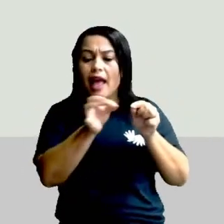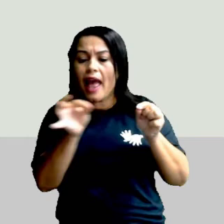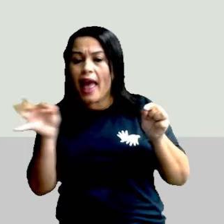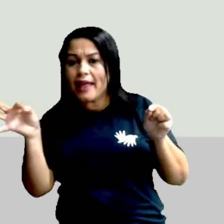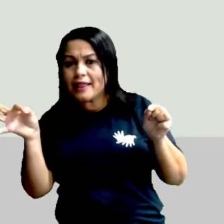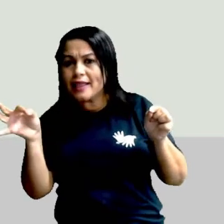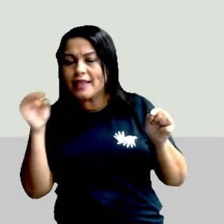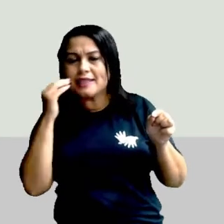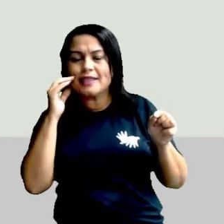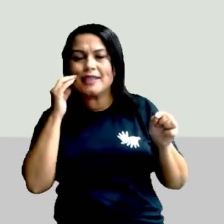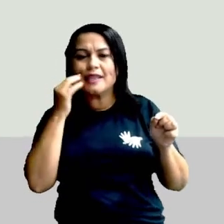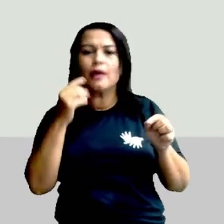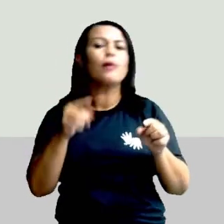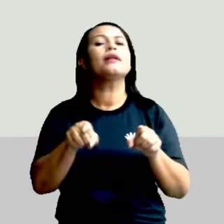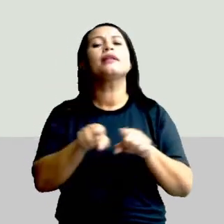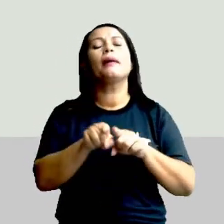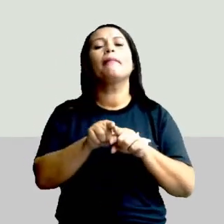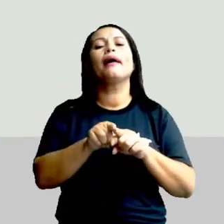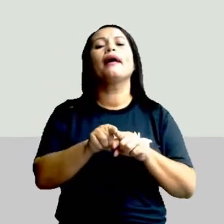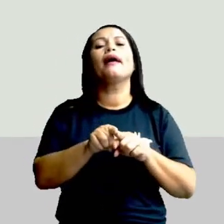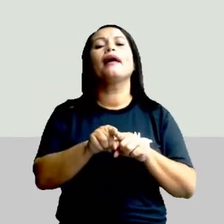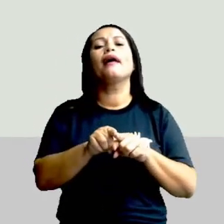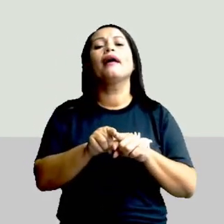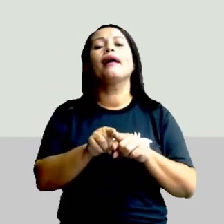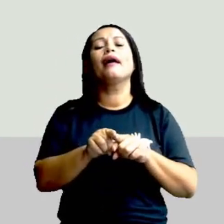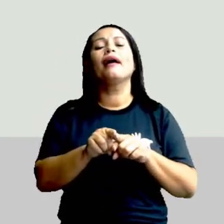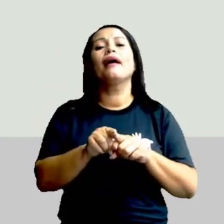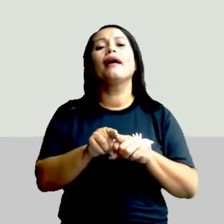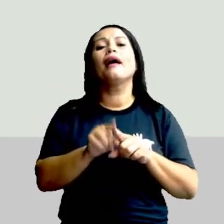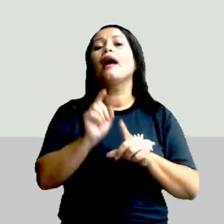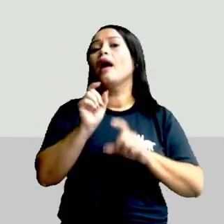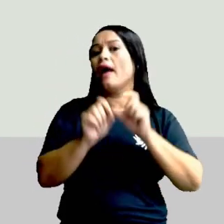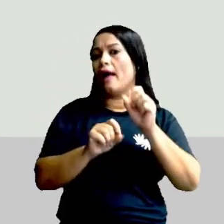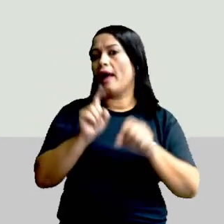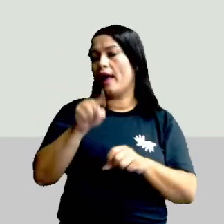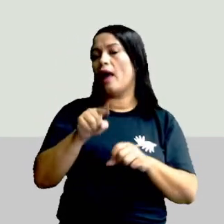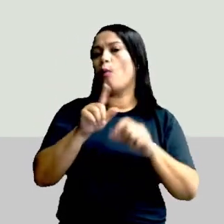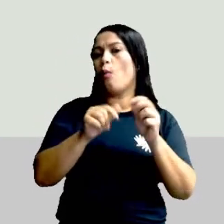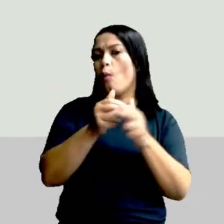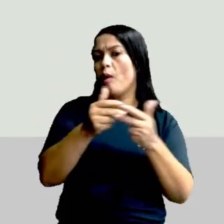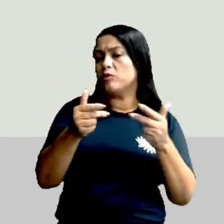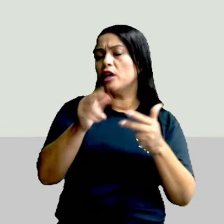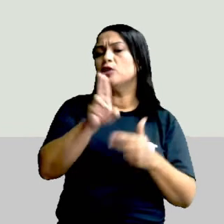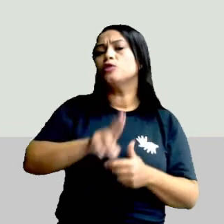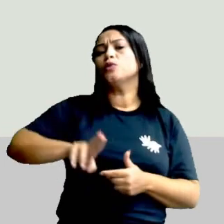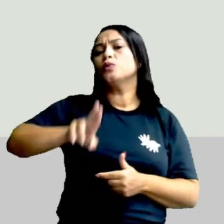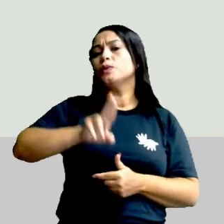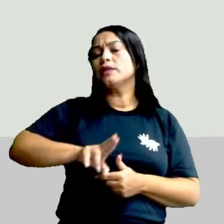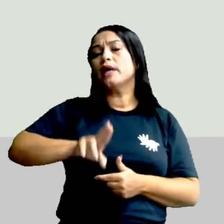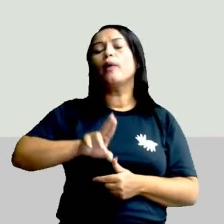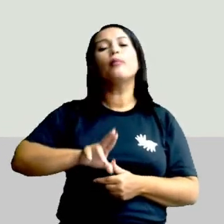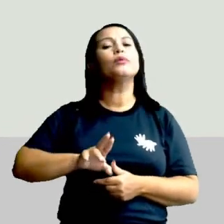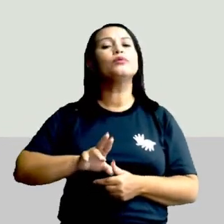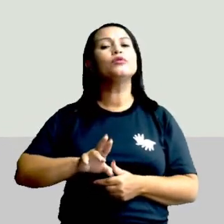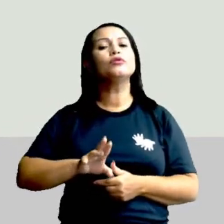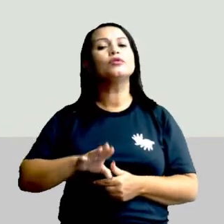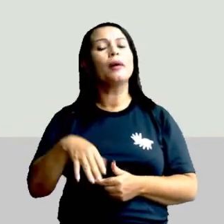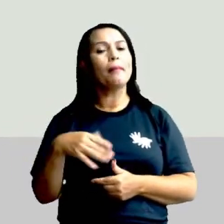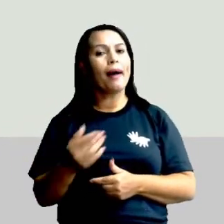nos segmentos de reta tá então também é um objeto que nós usamos para